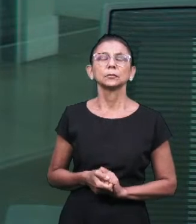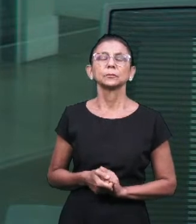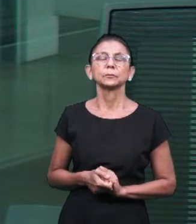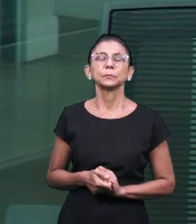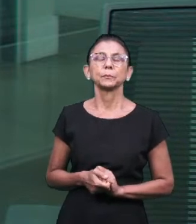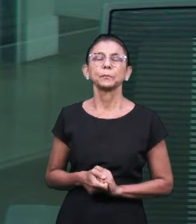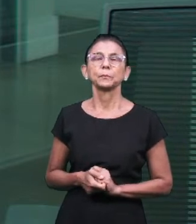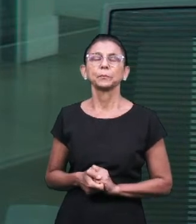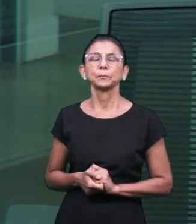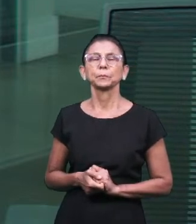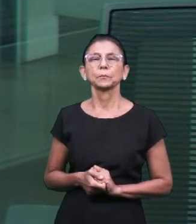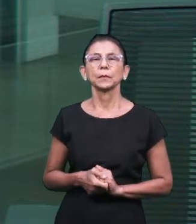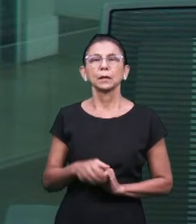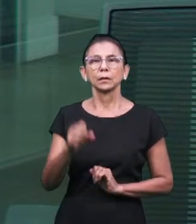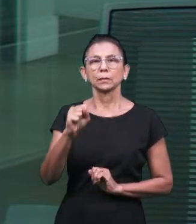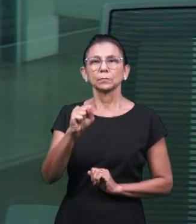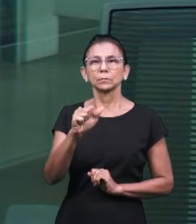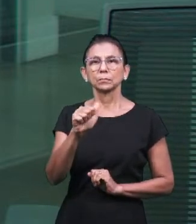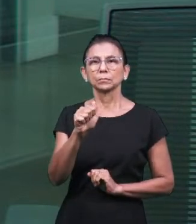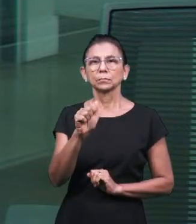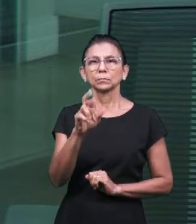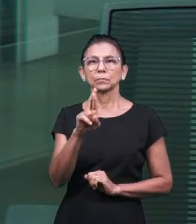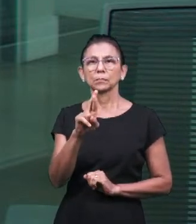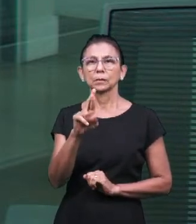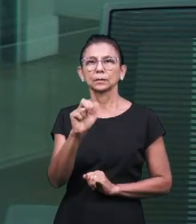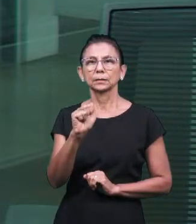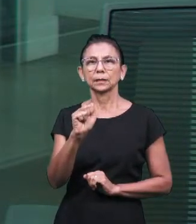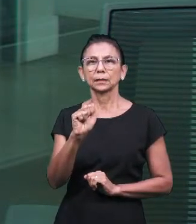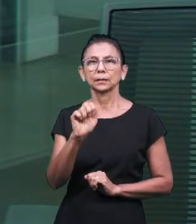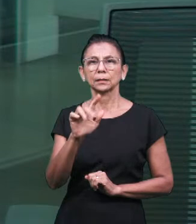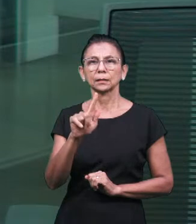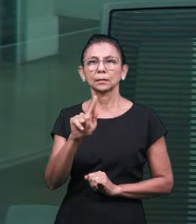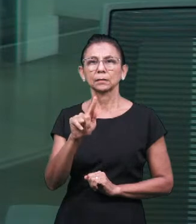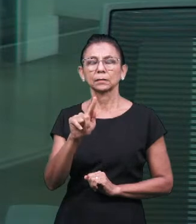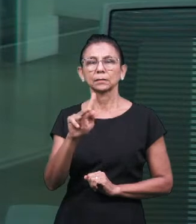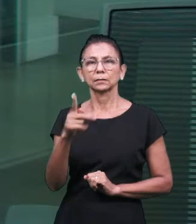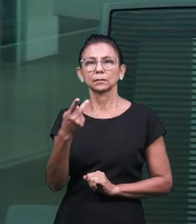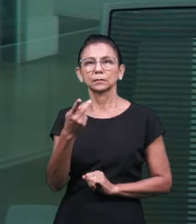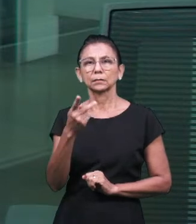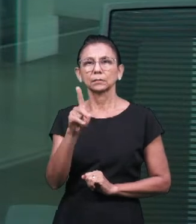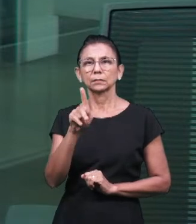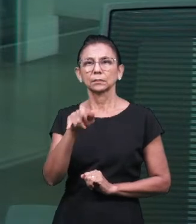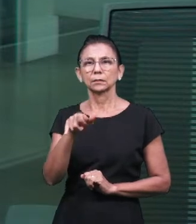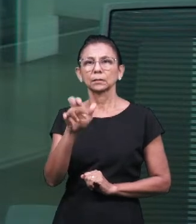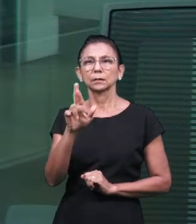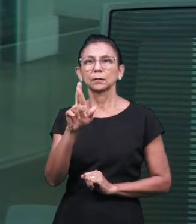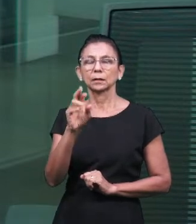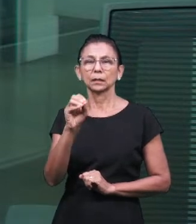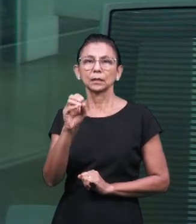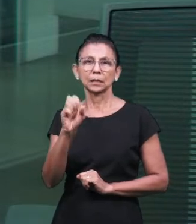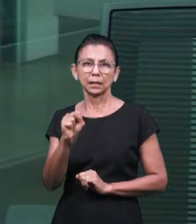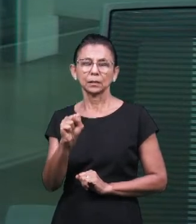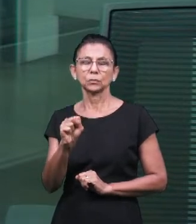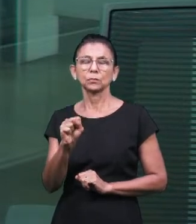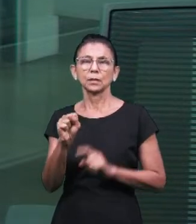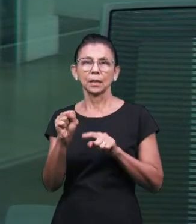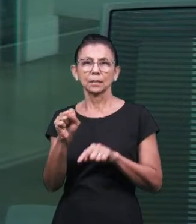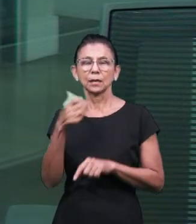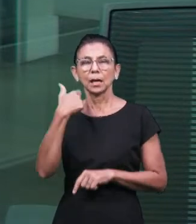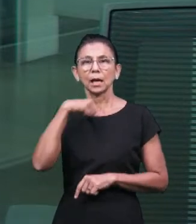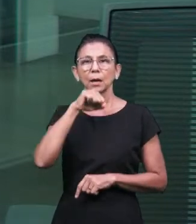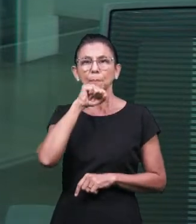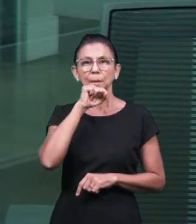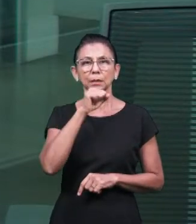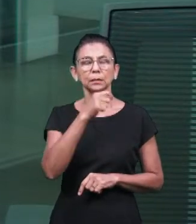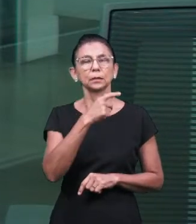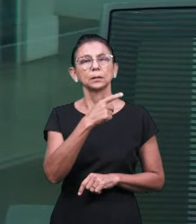Sara Gueiros, a mãe do pastor Gedeuti. A Sarinha, Sara Gueiros Dodge, é filha. A